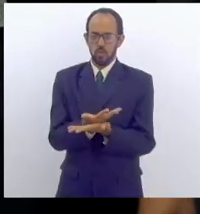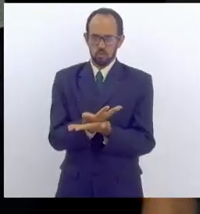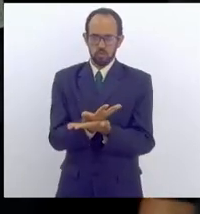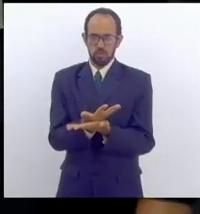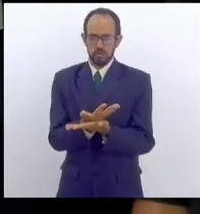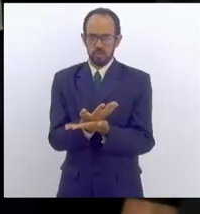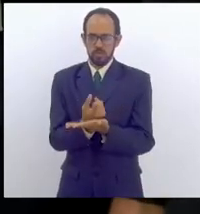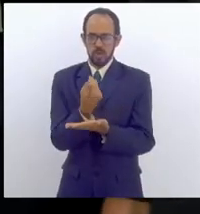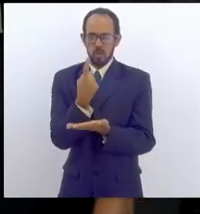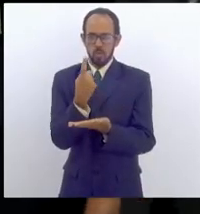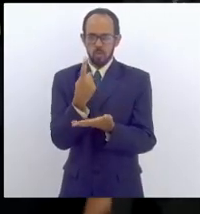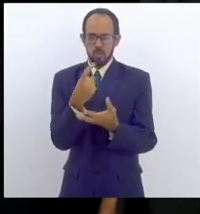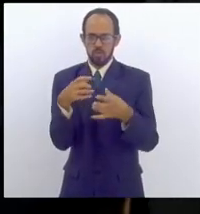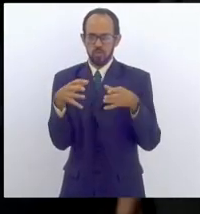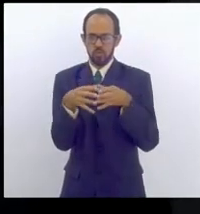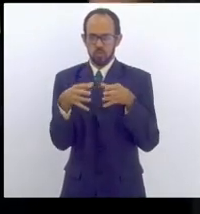única,